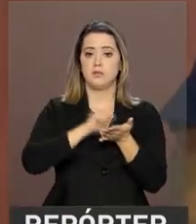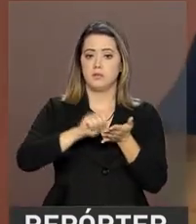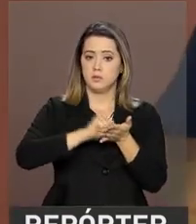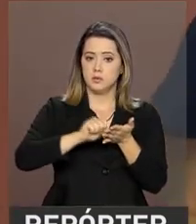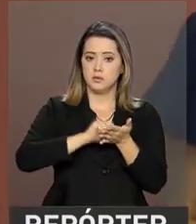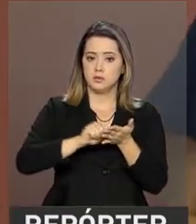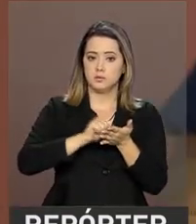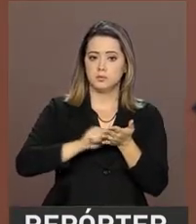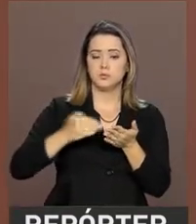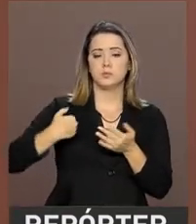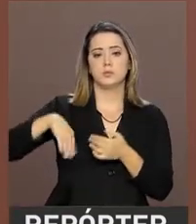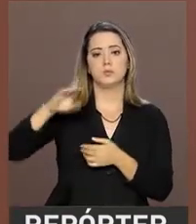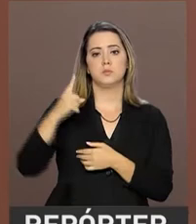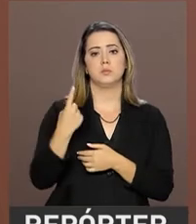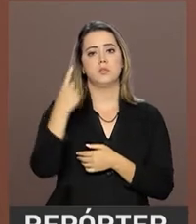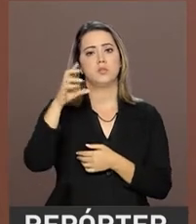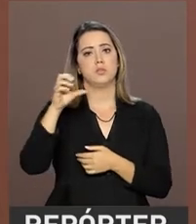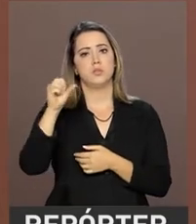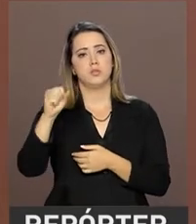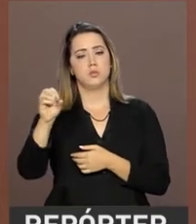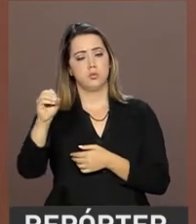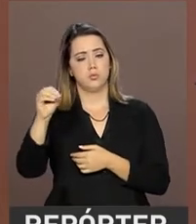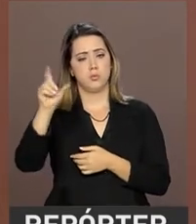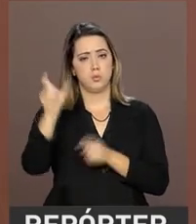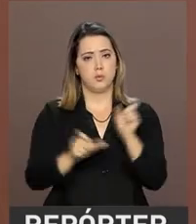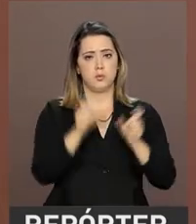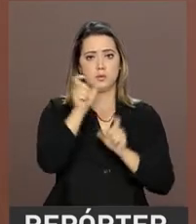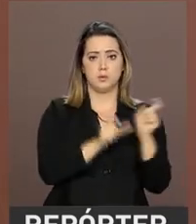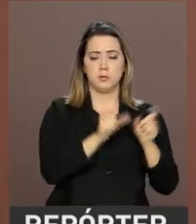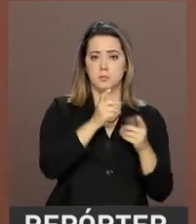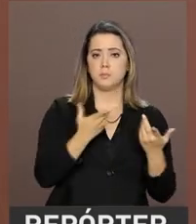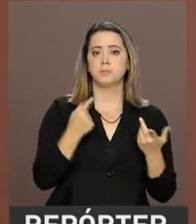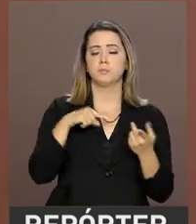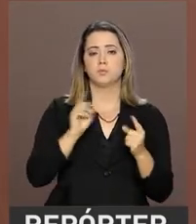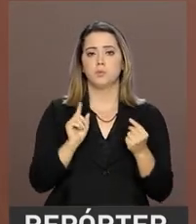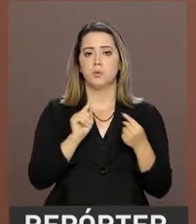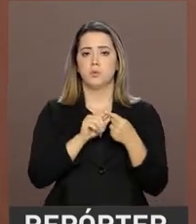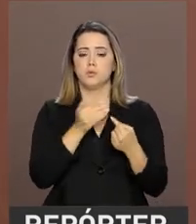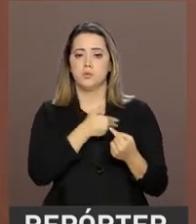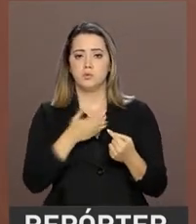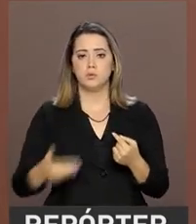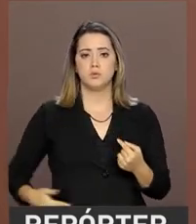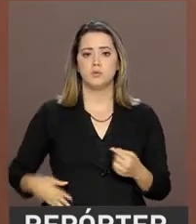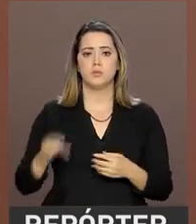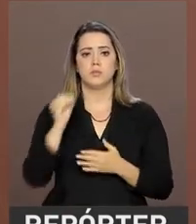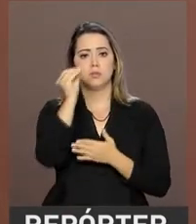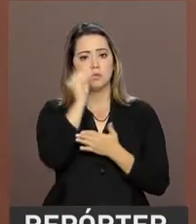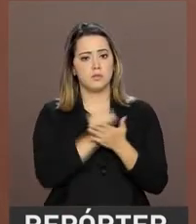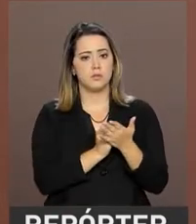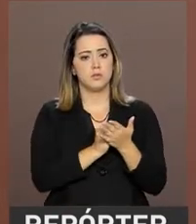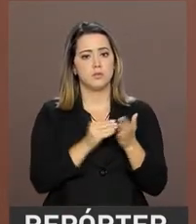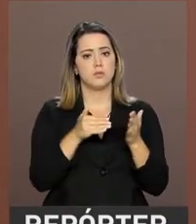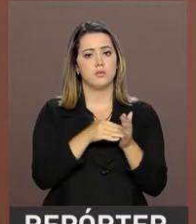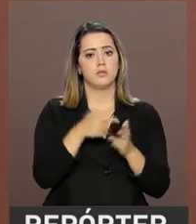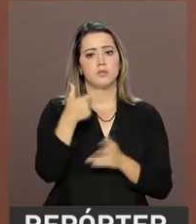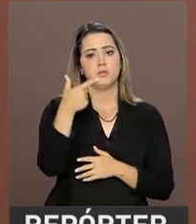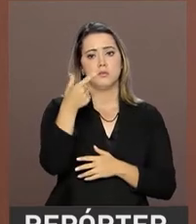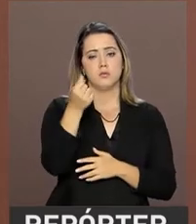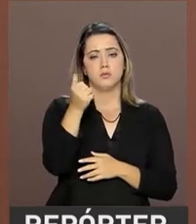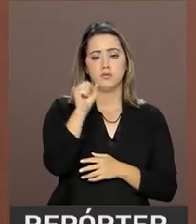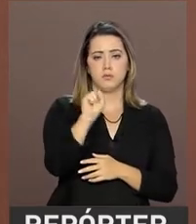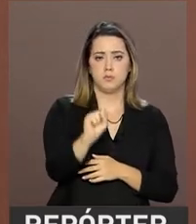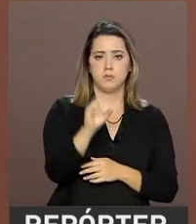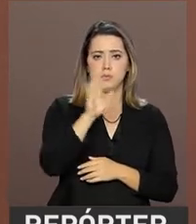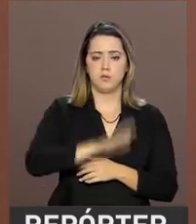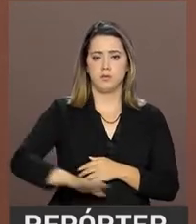receber mais de 1.800 crianças e adolescentes. A meta do governo é zerar até 2018 o número